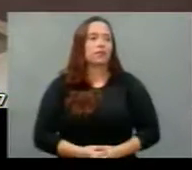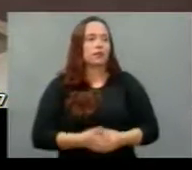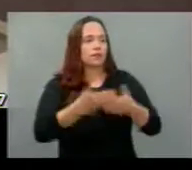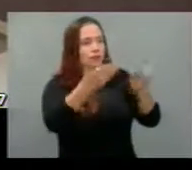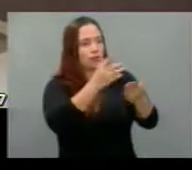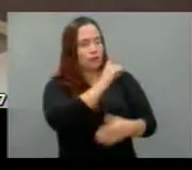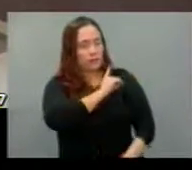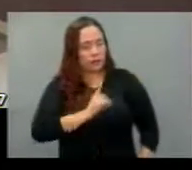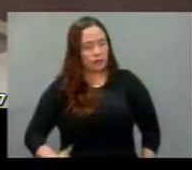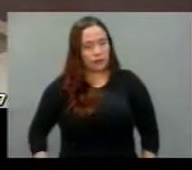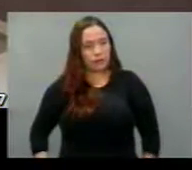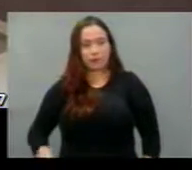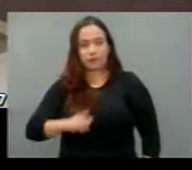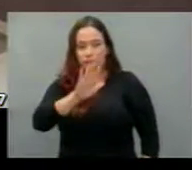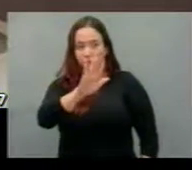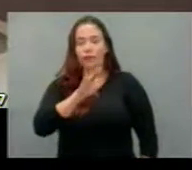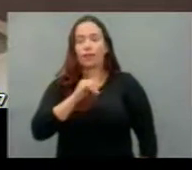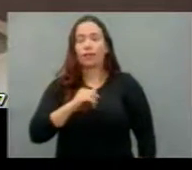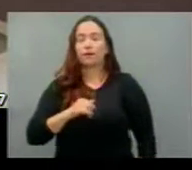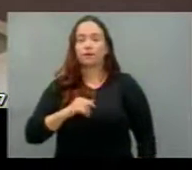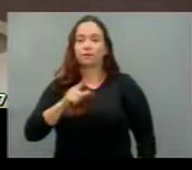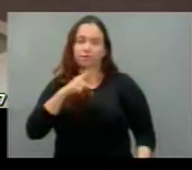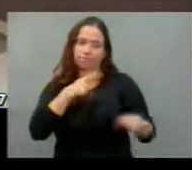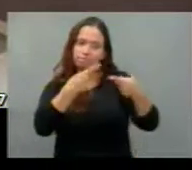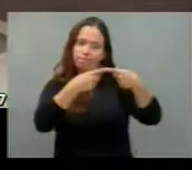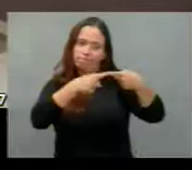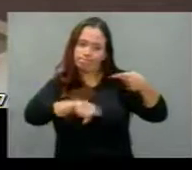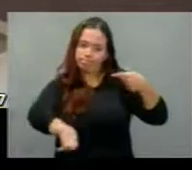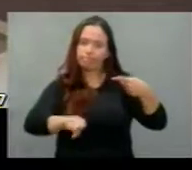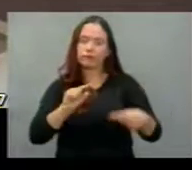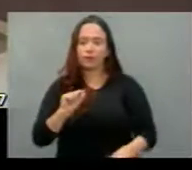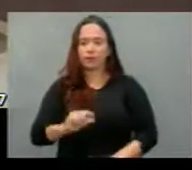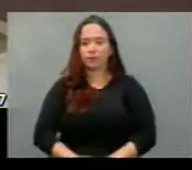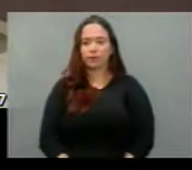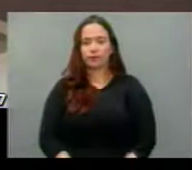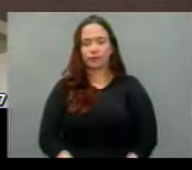a discordância com relação à ideia de que